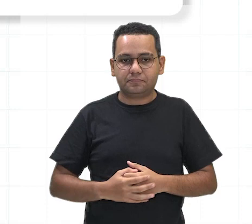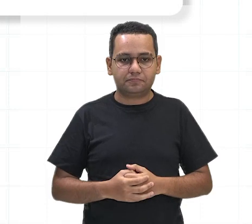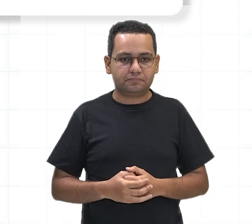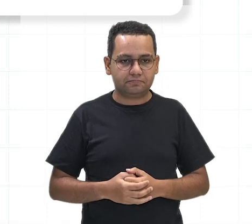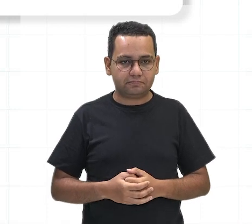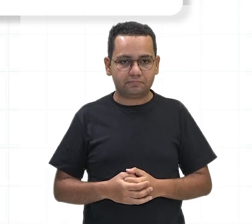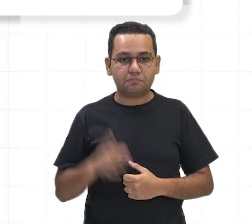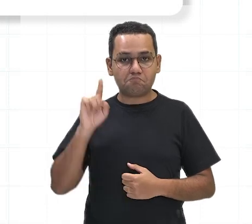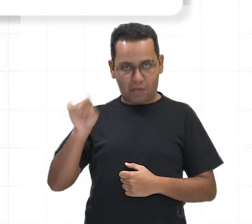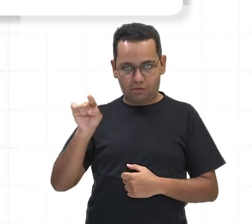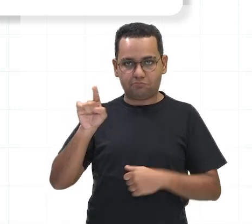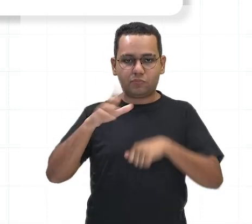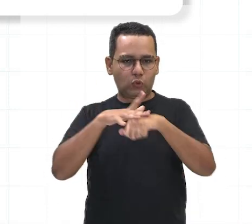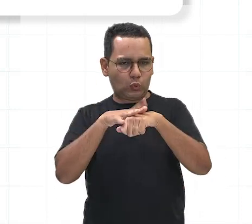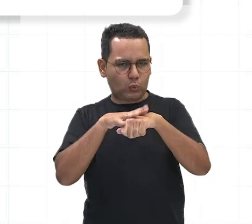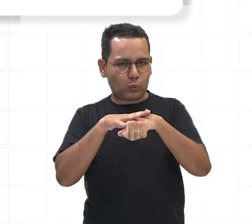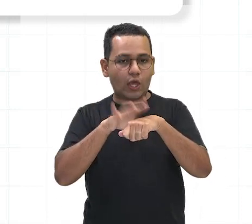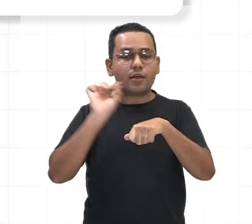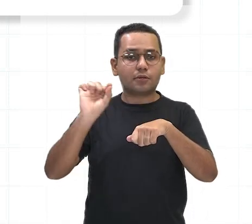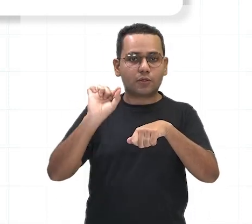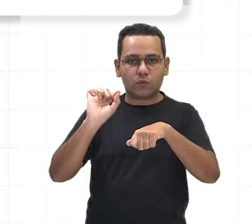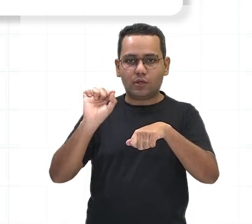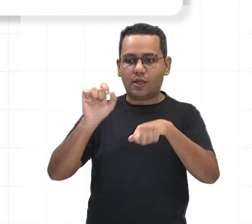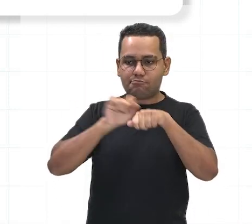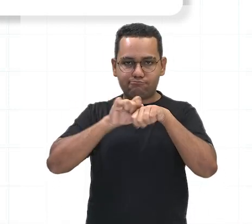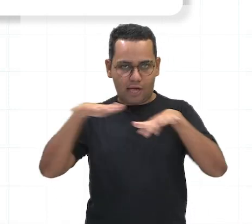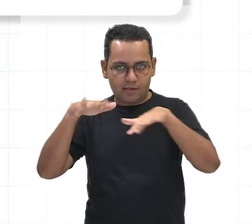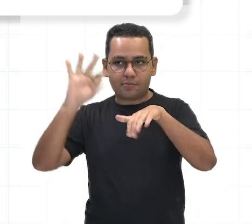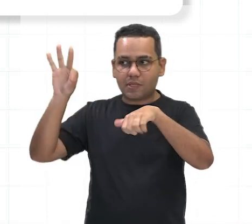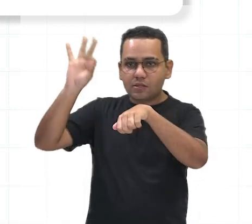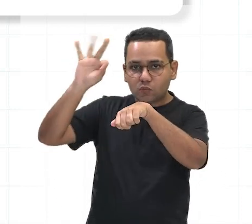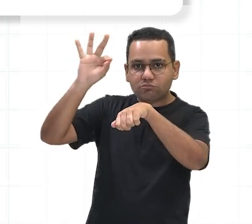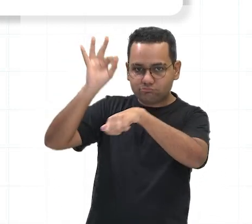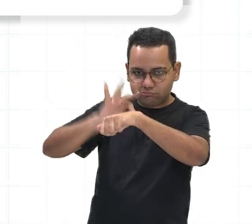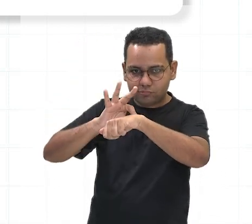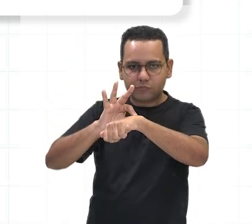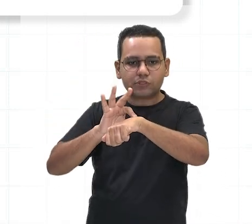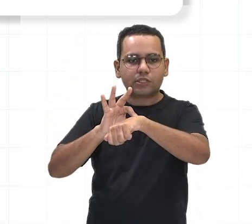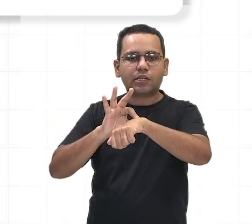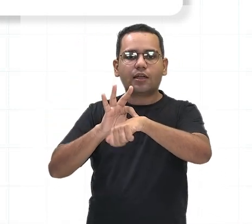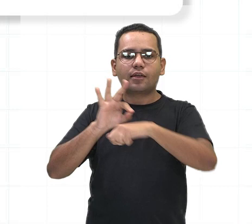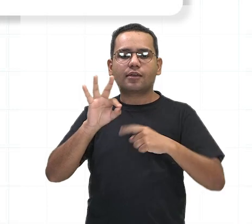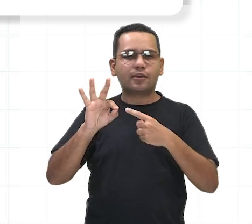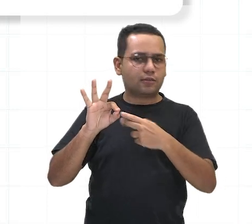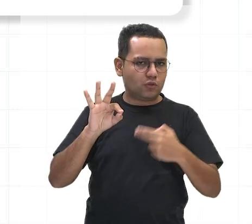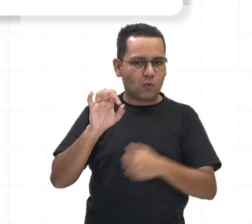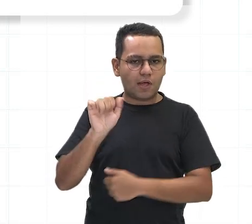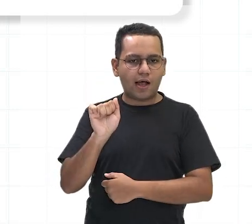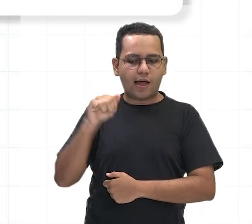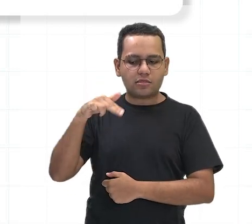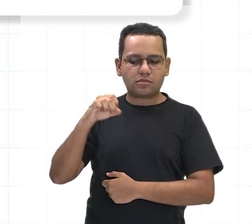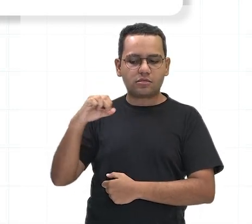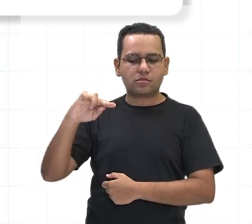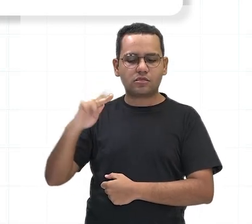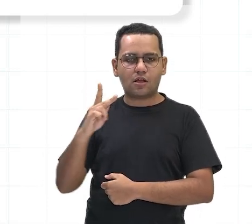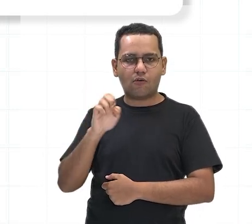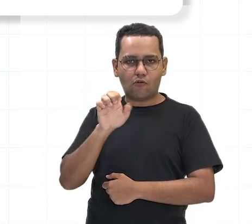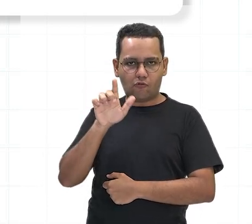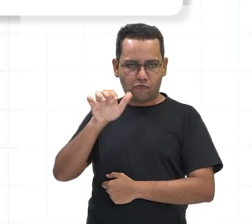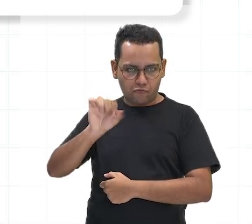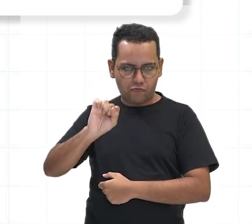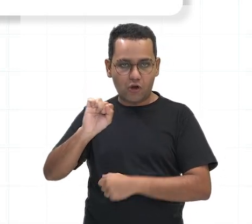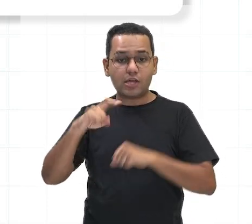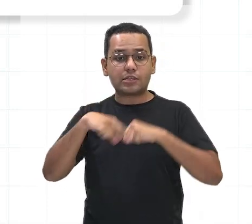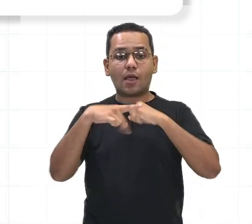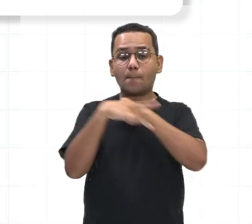é uma doença transmitida geralmente pela picada de alguns mosquitos do gênero Anopheles, contaminados com o protozoário